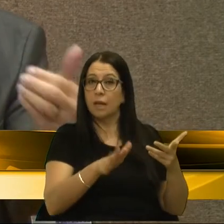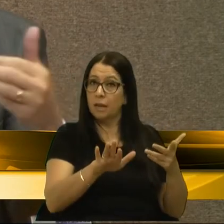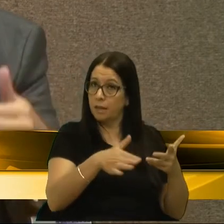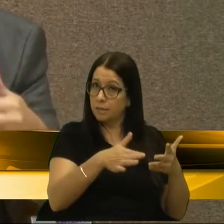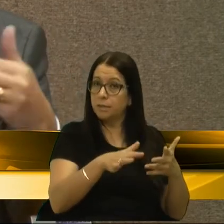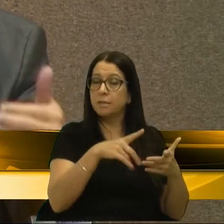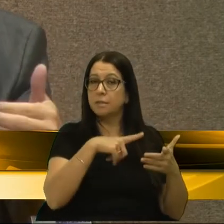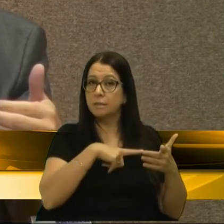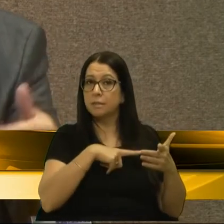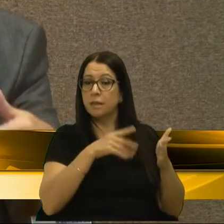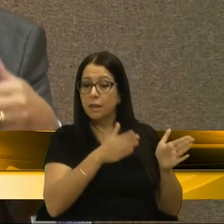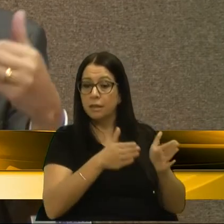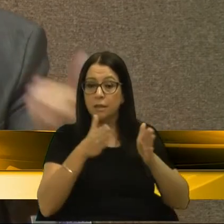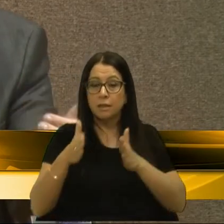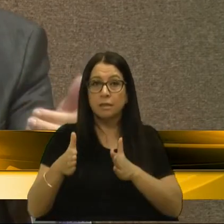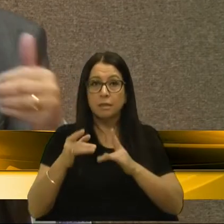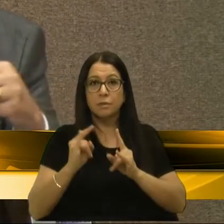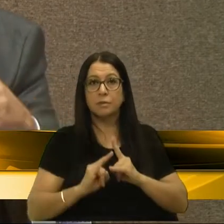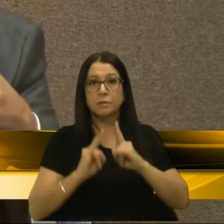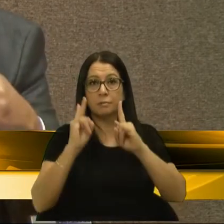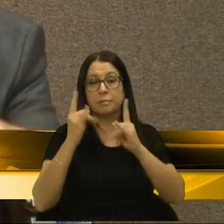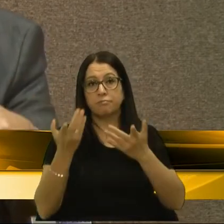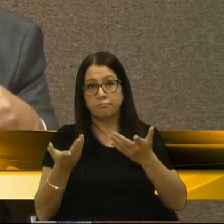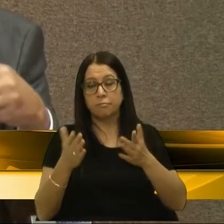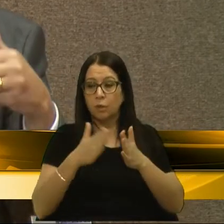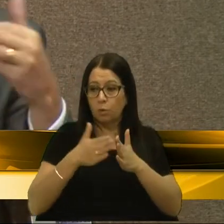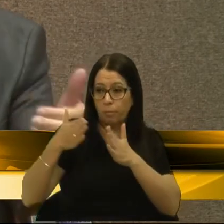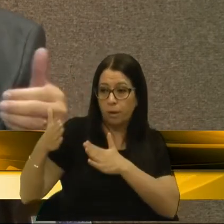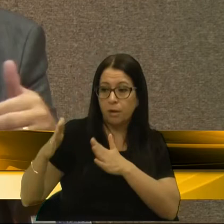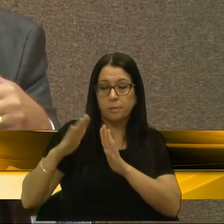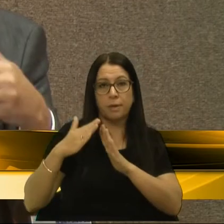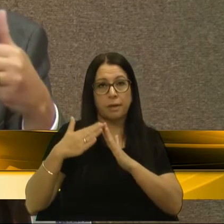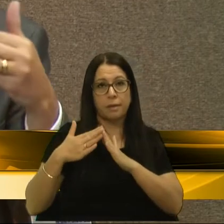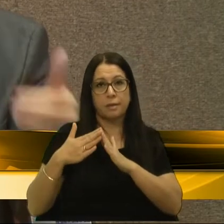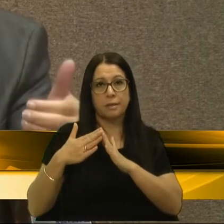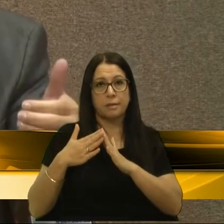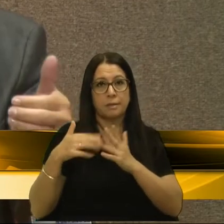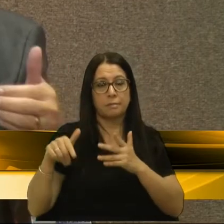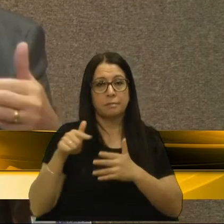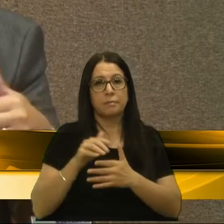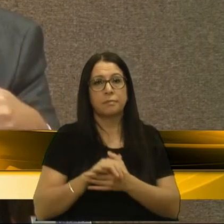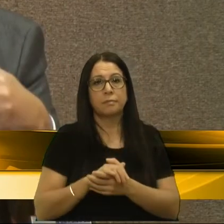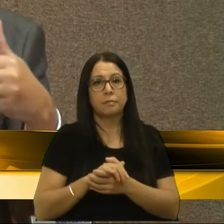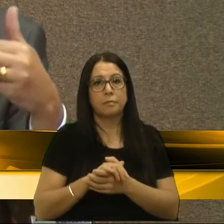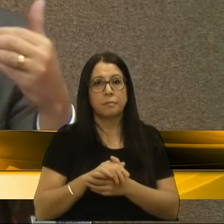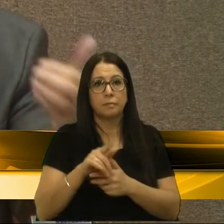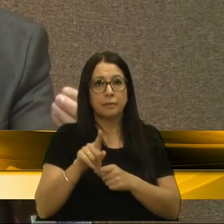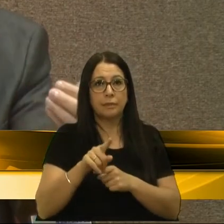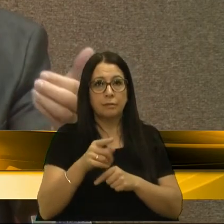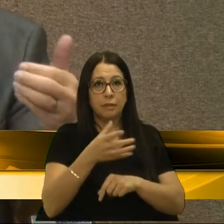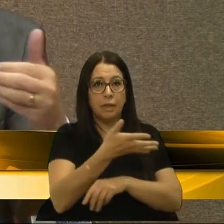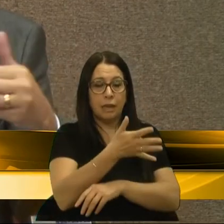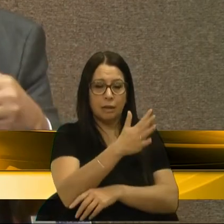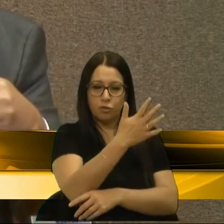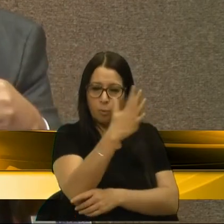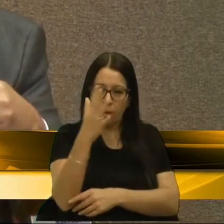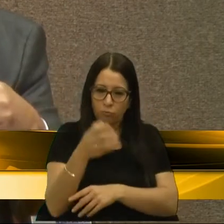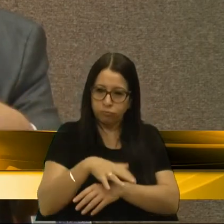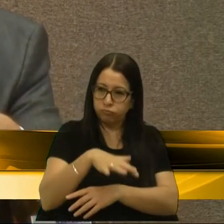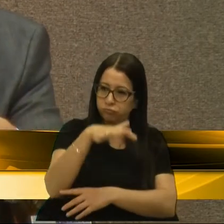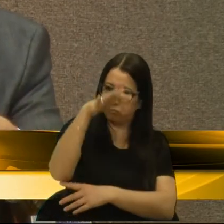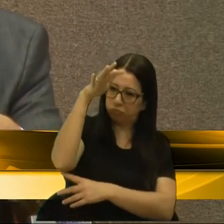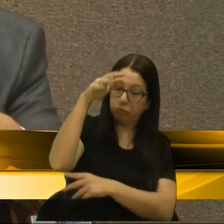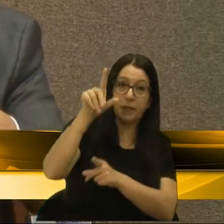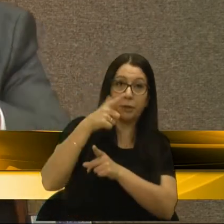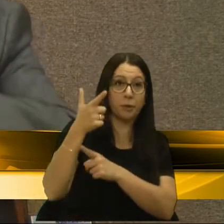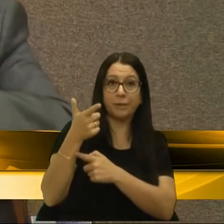vezes está ao lado de um prédio, está ao lado de uma casa, de uma residência, e esse mato alto, onde não